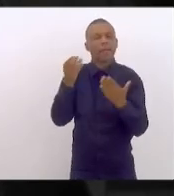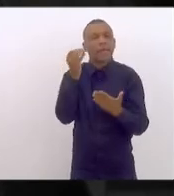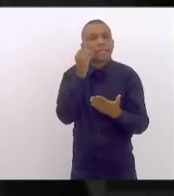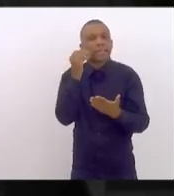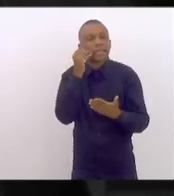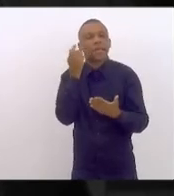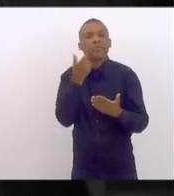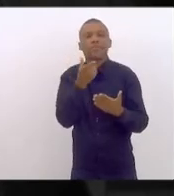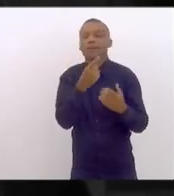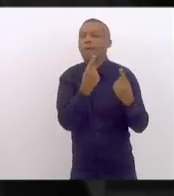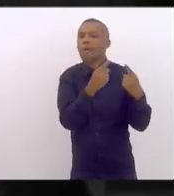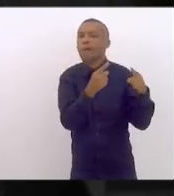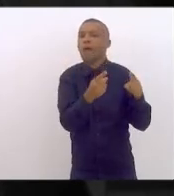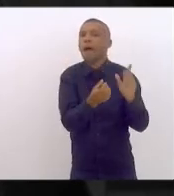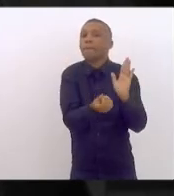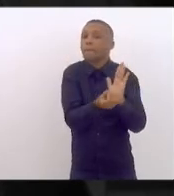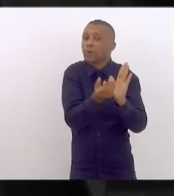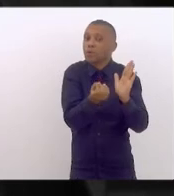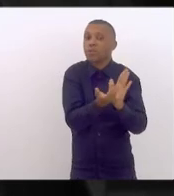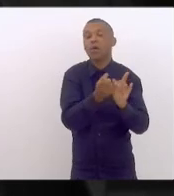agroecológica nacional